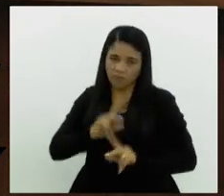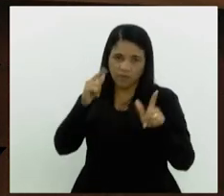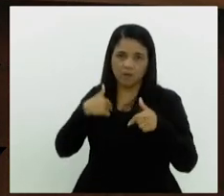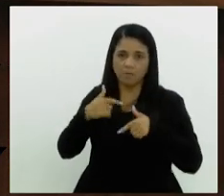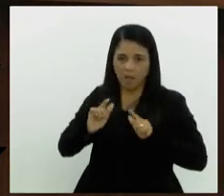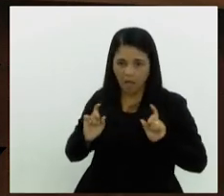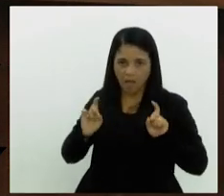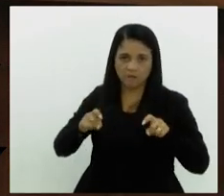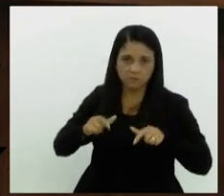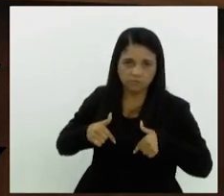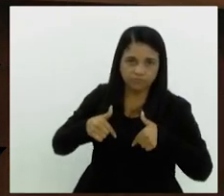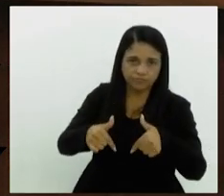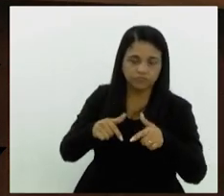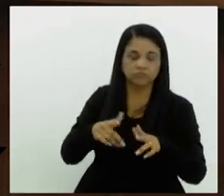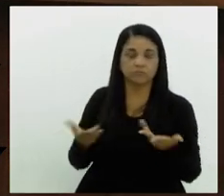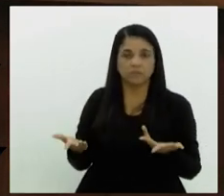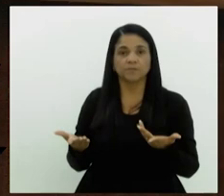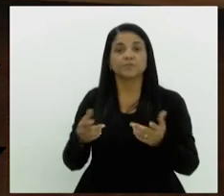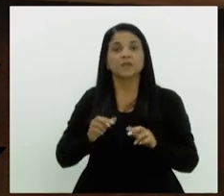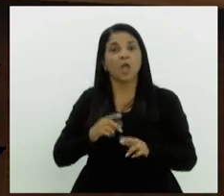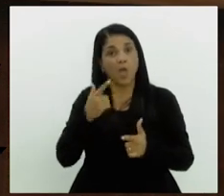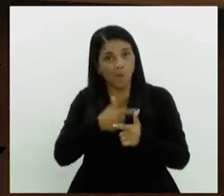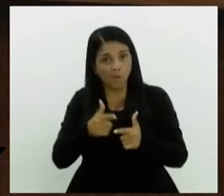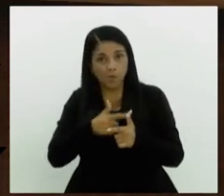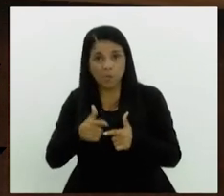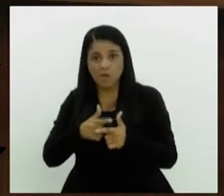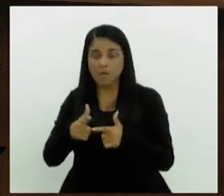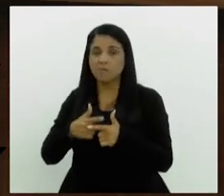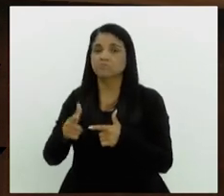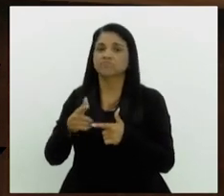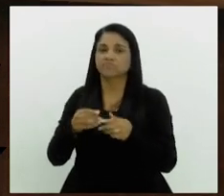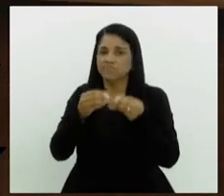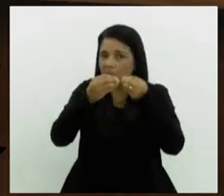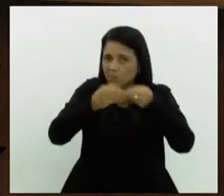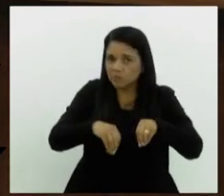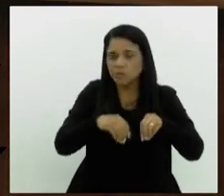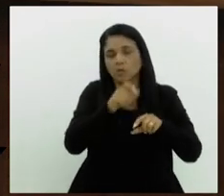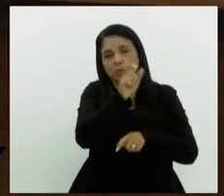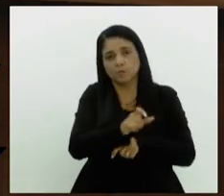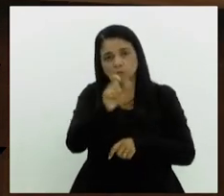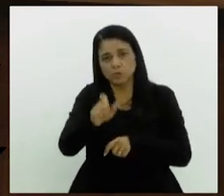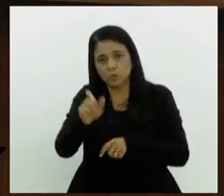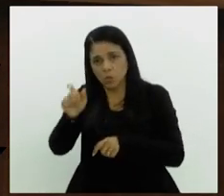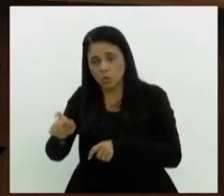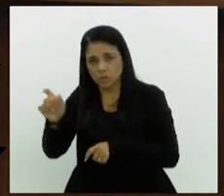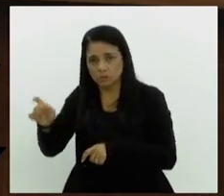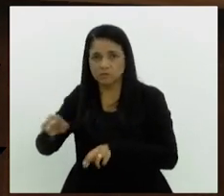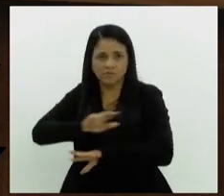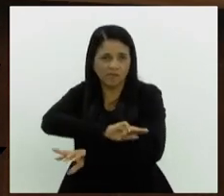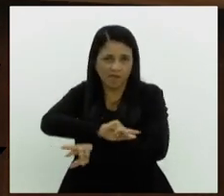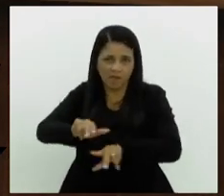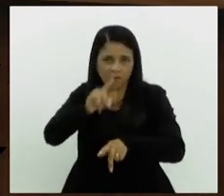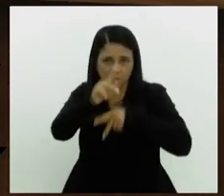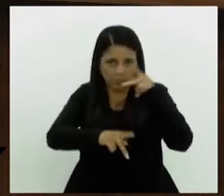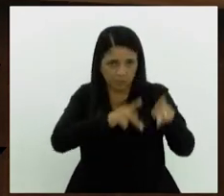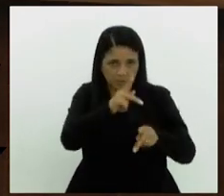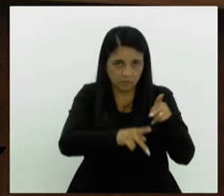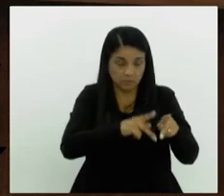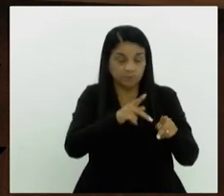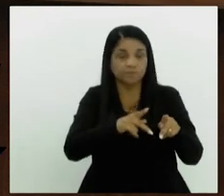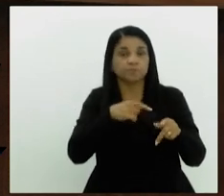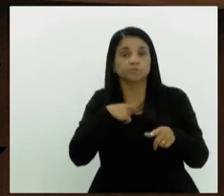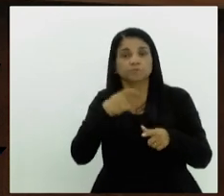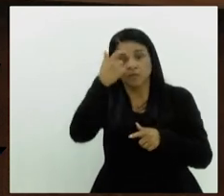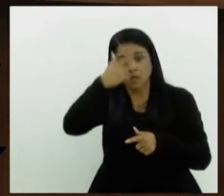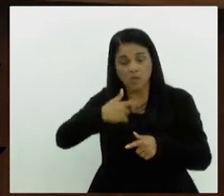parlamentar. No entanto, como eu disse, é um problema que tem afetado milhares de pessoas, sobretudo na região metropolitana, e por conta disso,